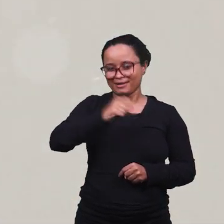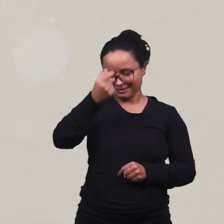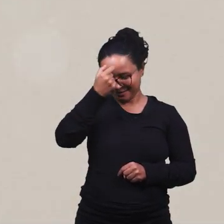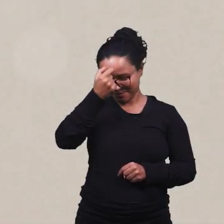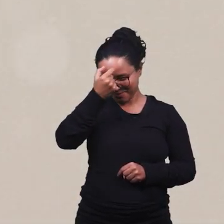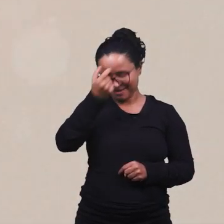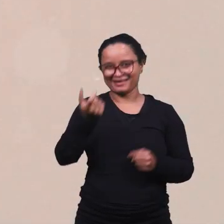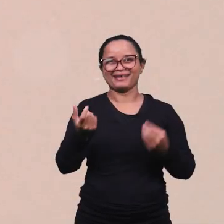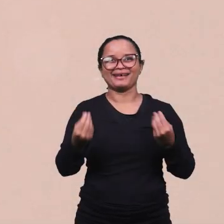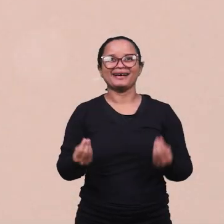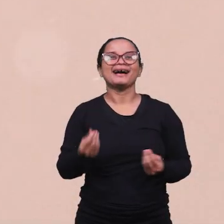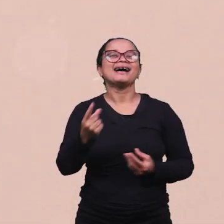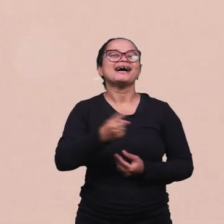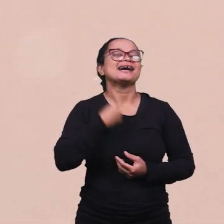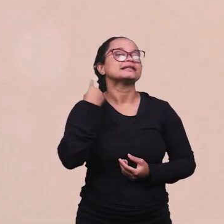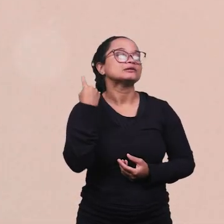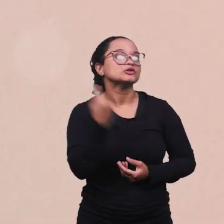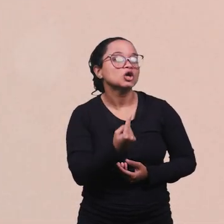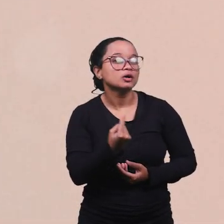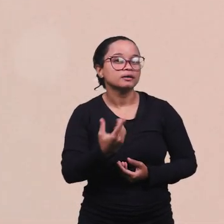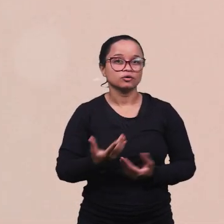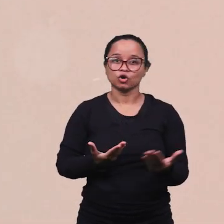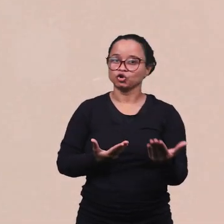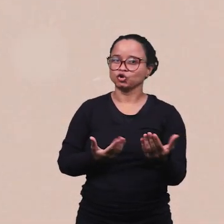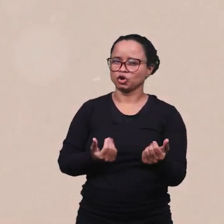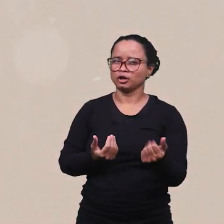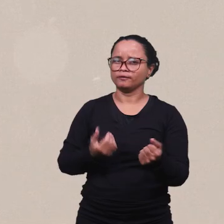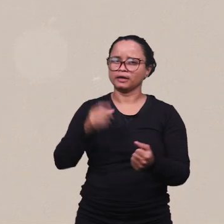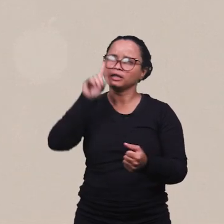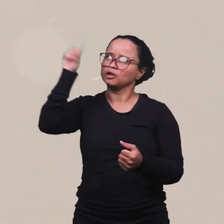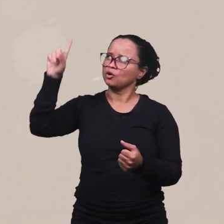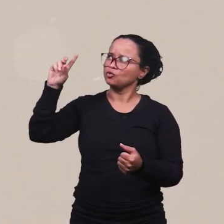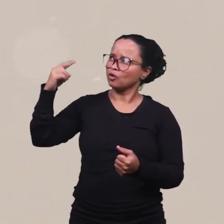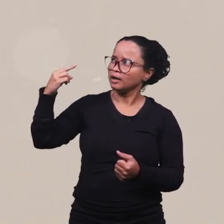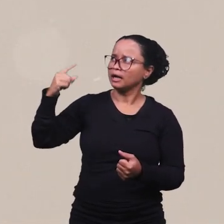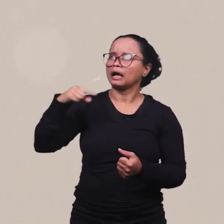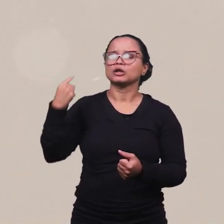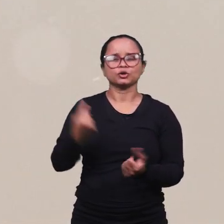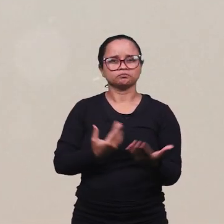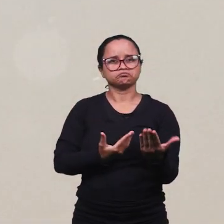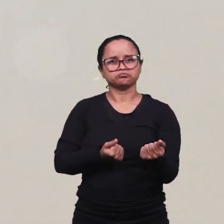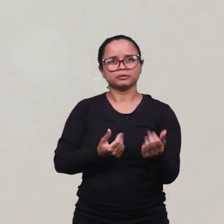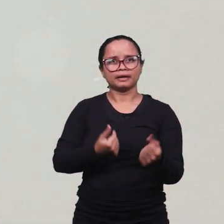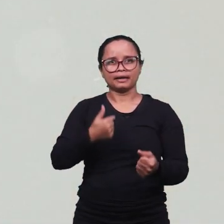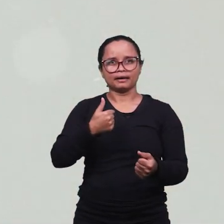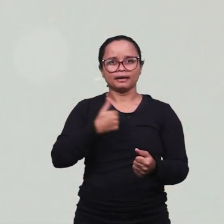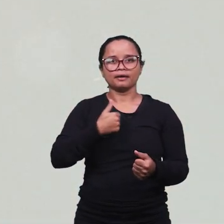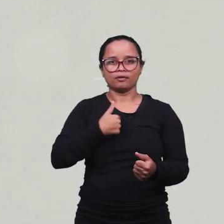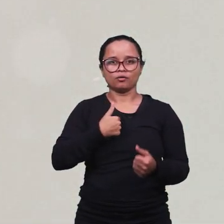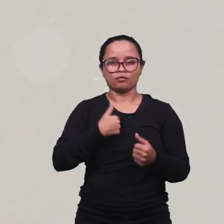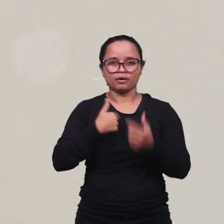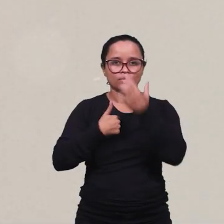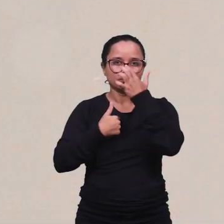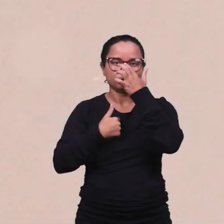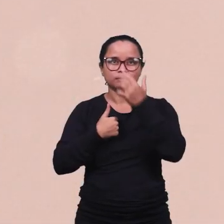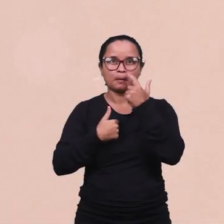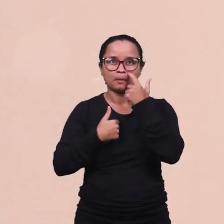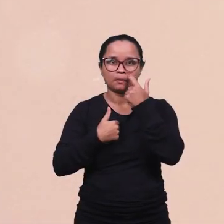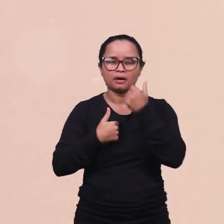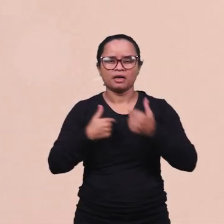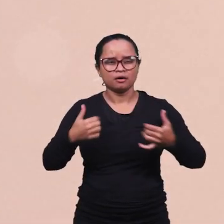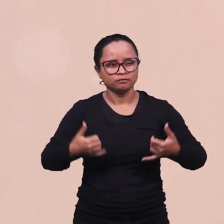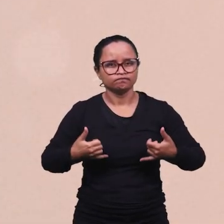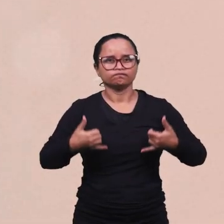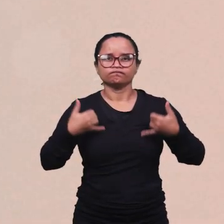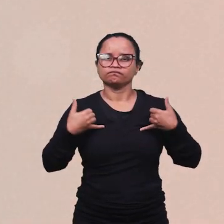está na mente, né? Nós somos jovens para Deus. E trabalhamos, eu falo por mim,